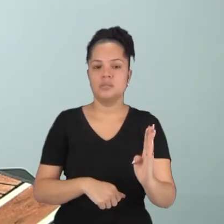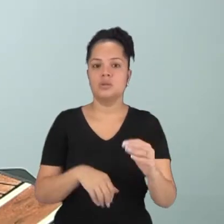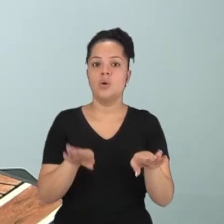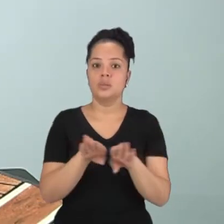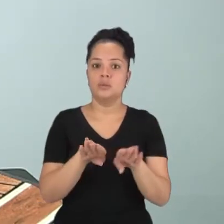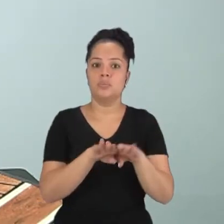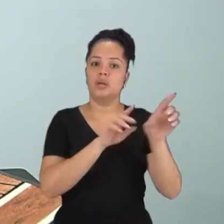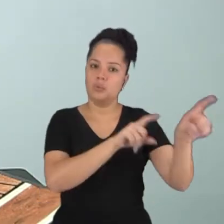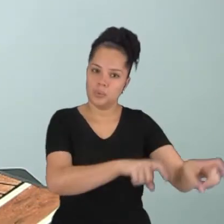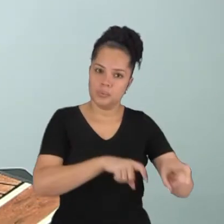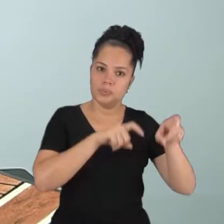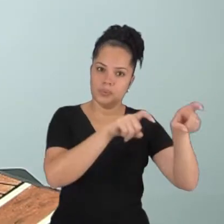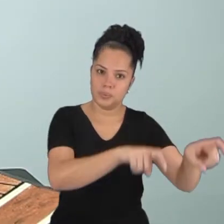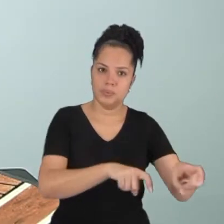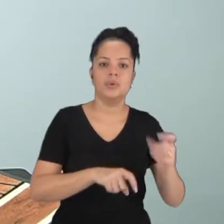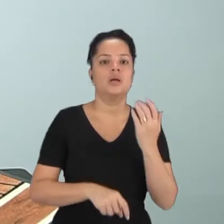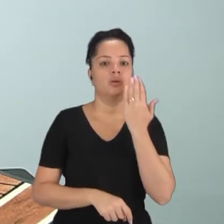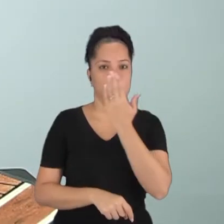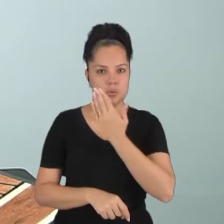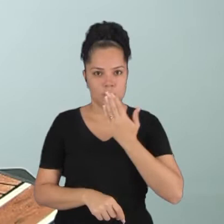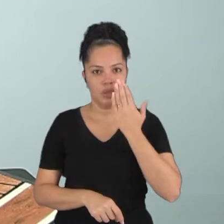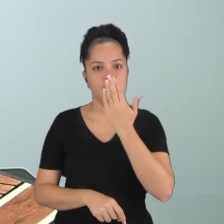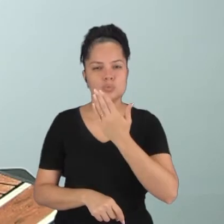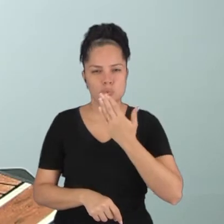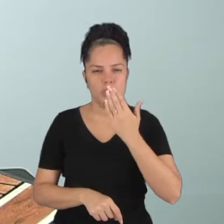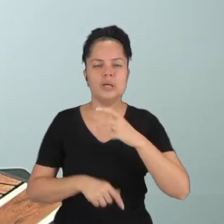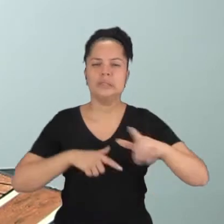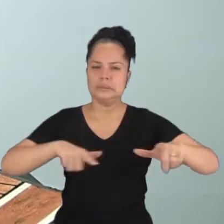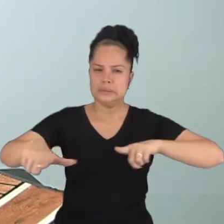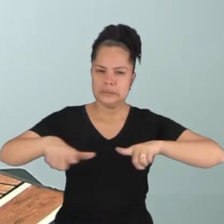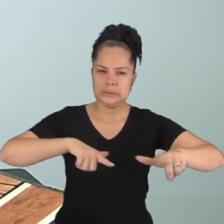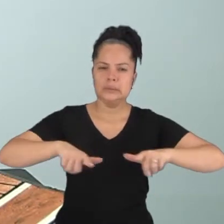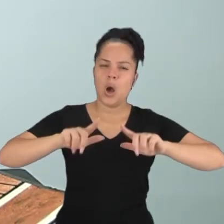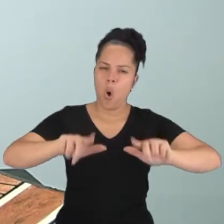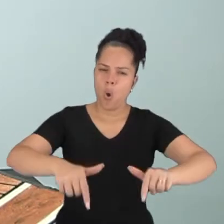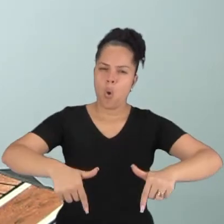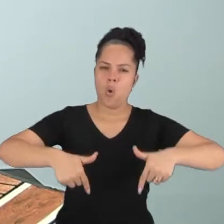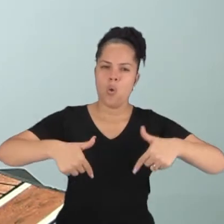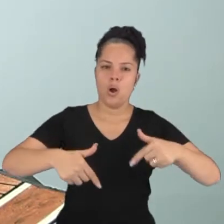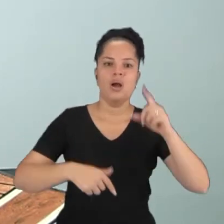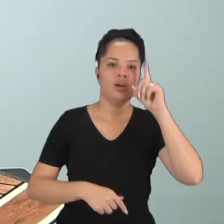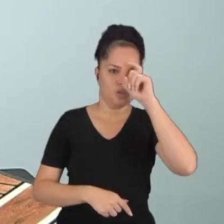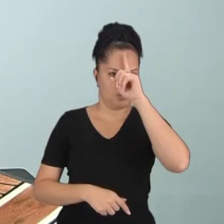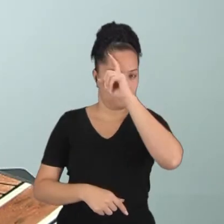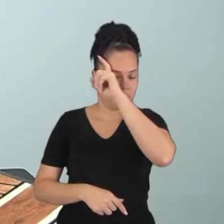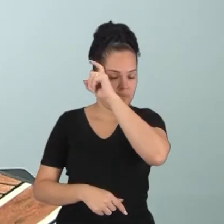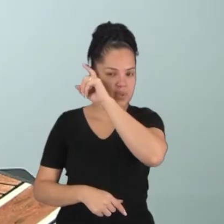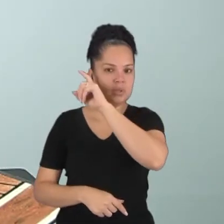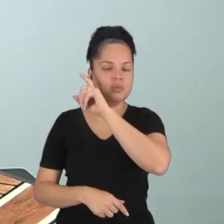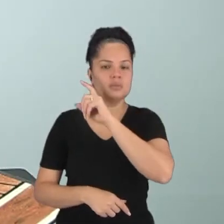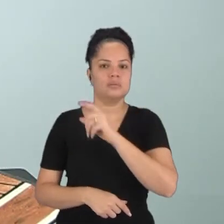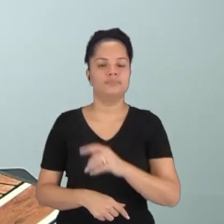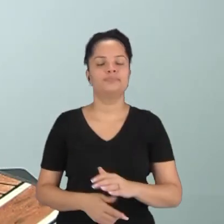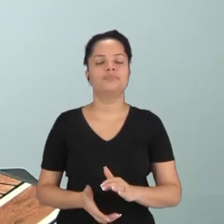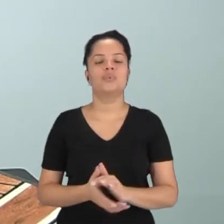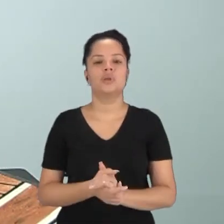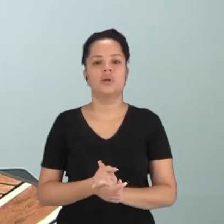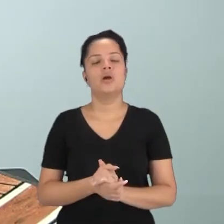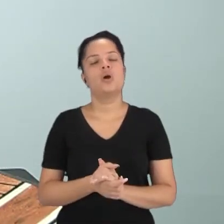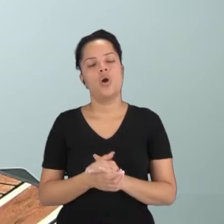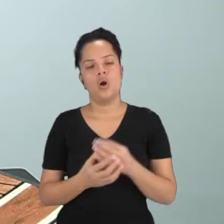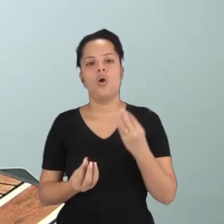a cana-de-açúcar, certo? Então, eles trabalhavam duro, né, para manter, né, as